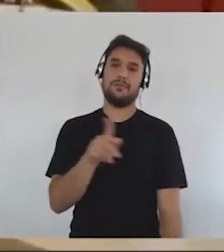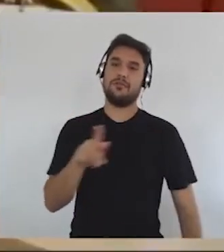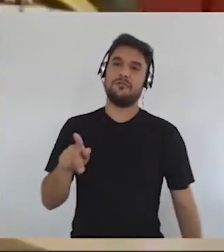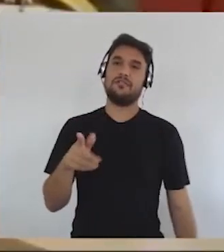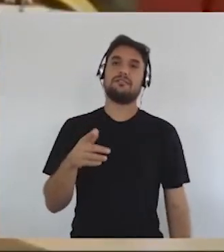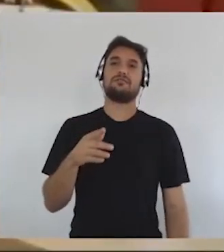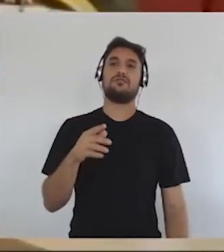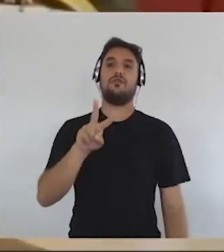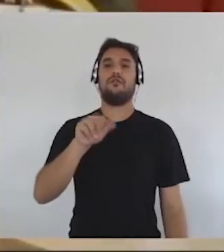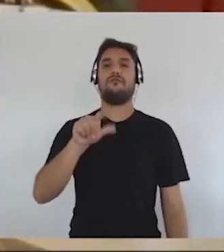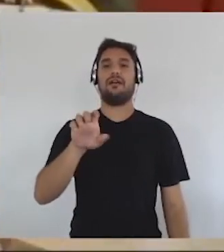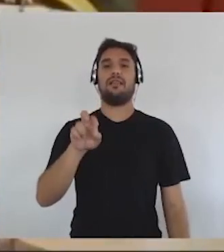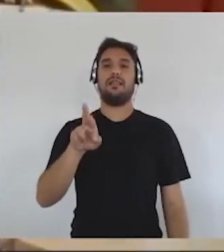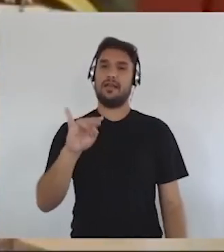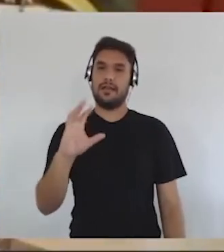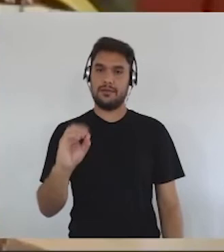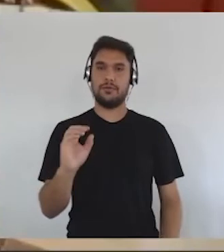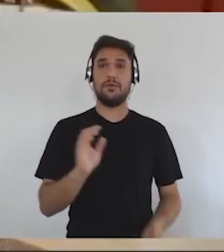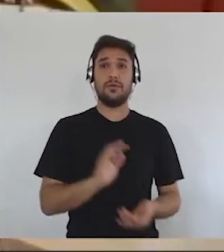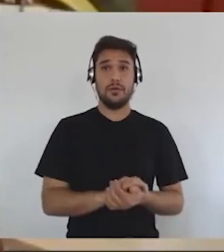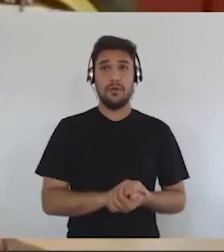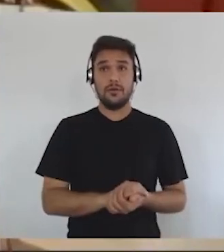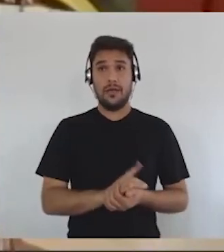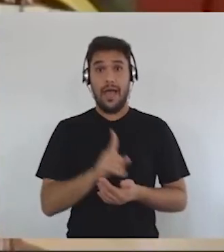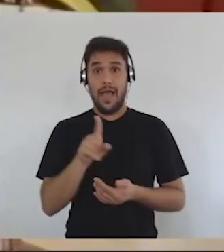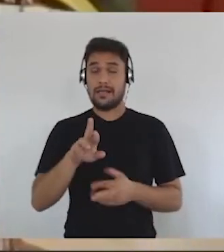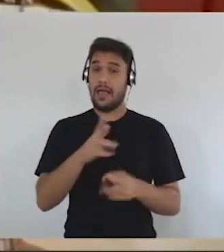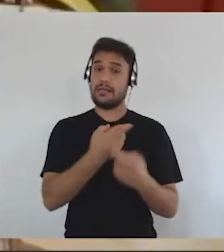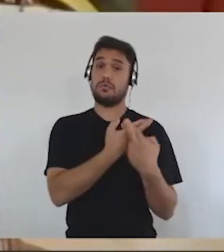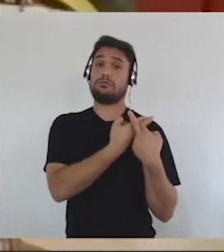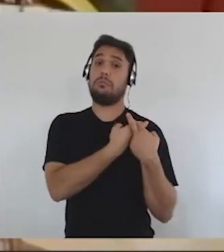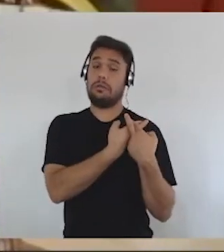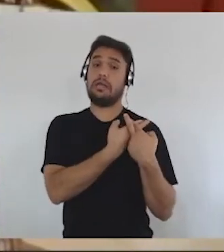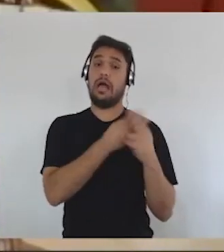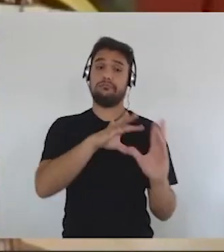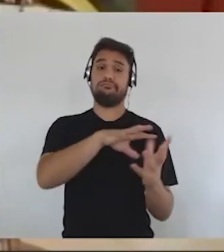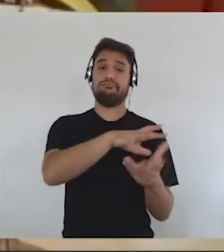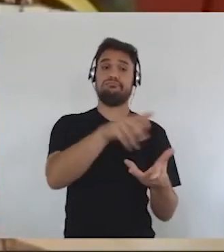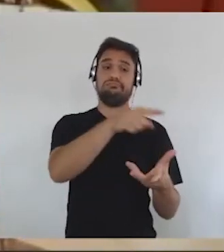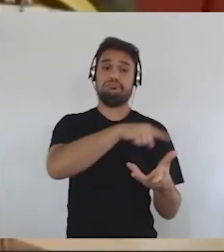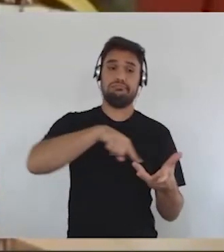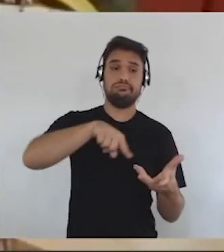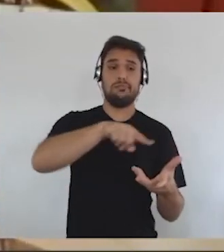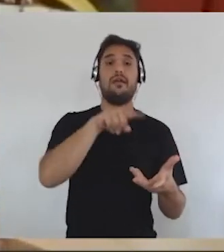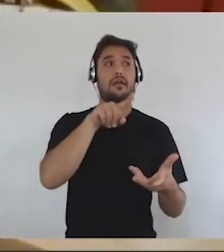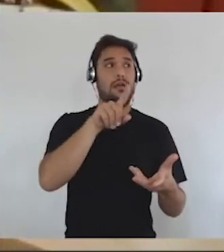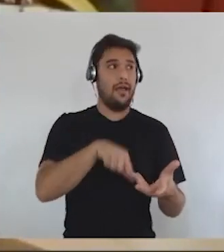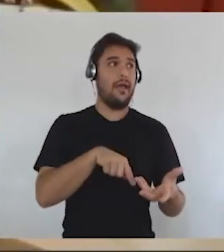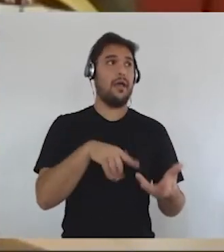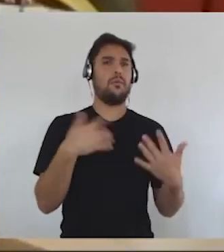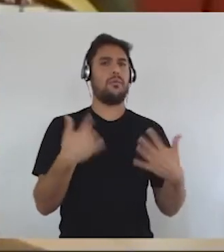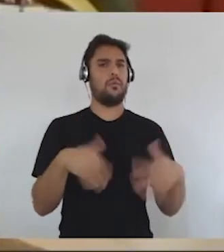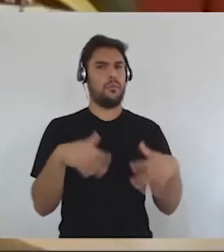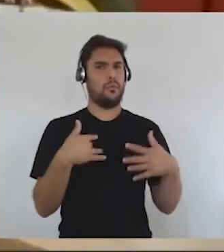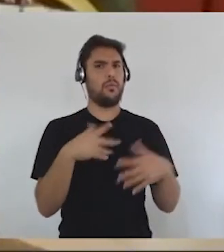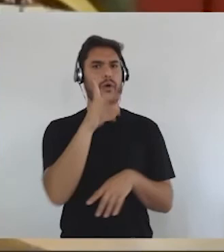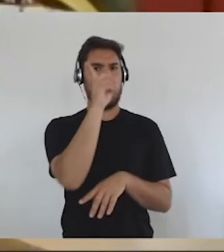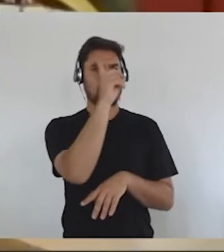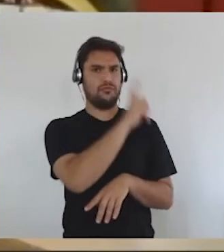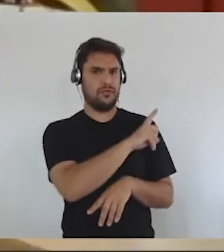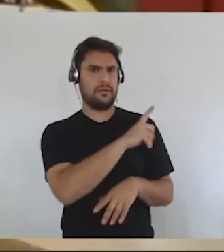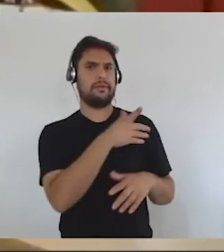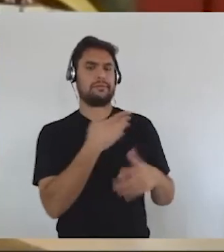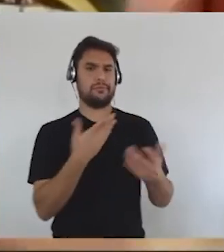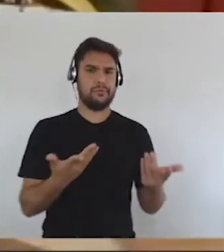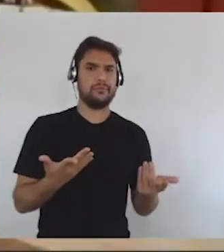professor Valério. Essa questão da responsabilidade internacional, realmente, ela é extremamente complexa,